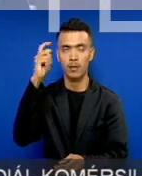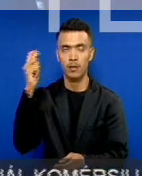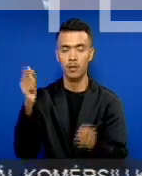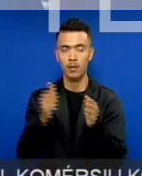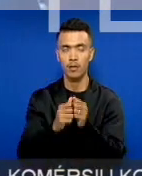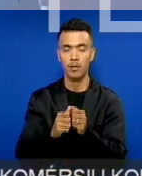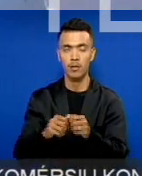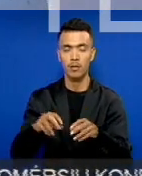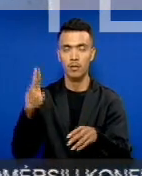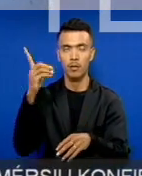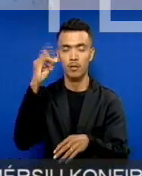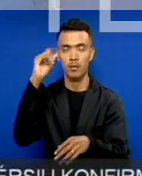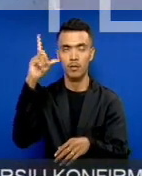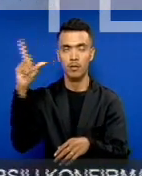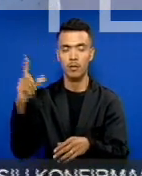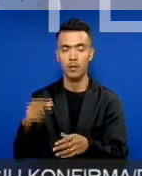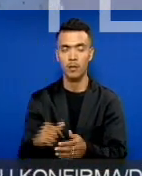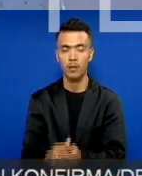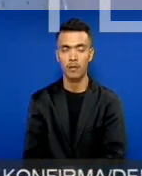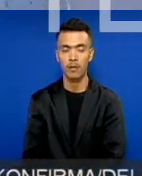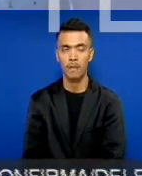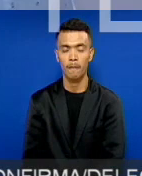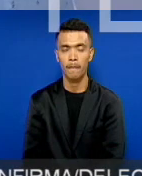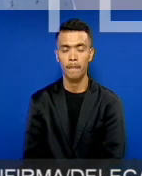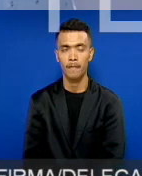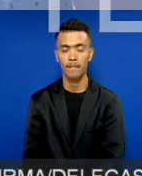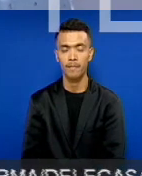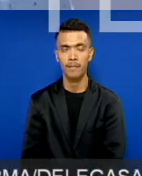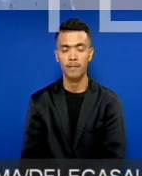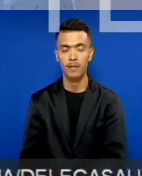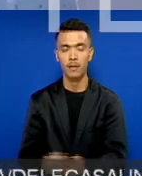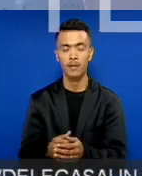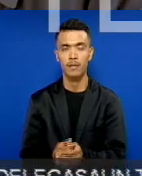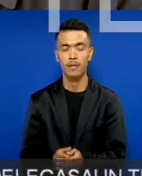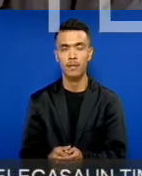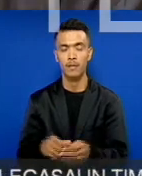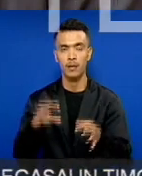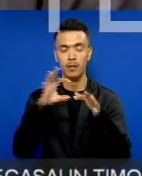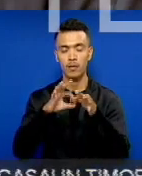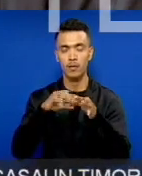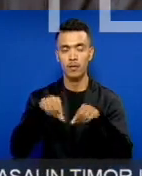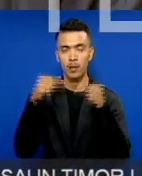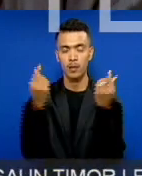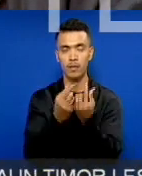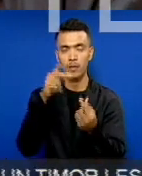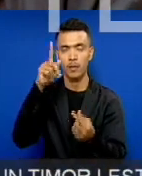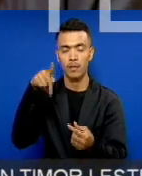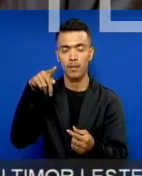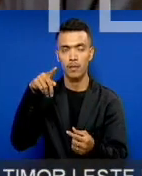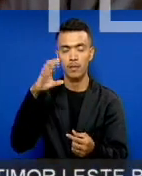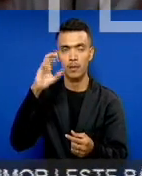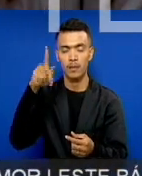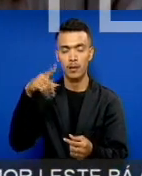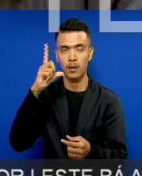Dili Undil. Presidente do Fórum de Estão Ensino Superior Países na Região Língua Portuguesa, Margarida Mano